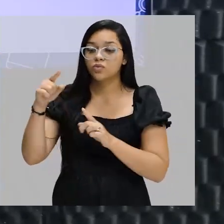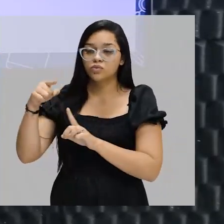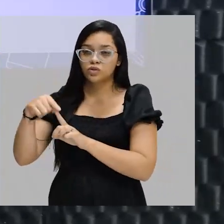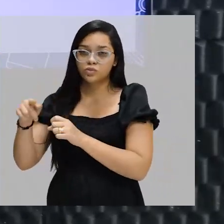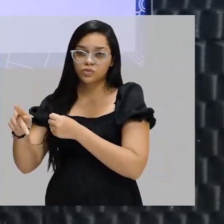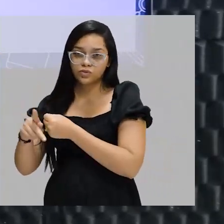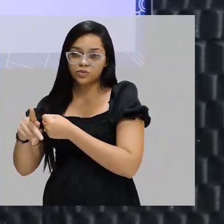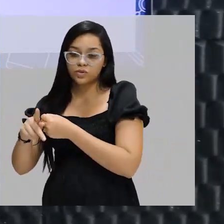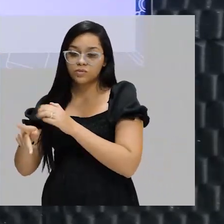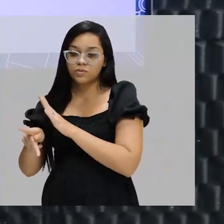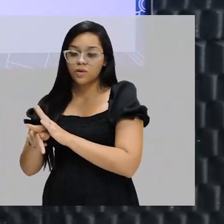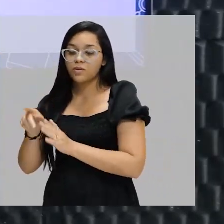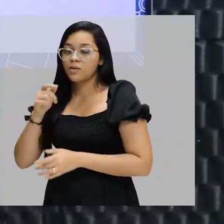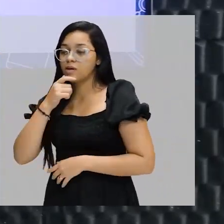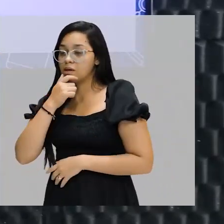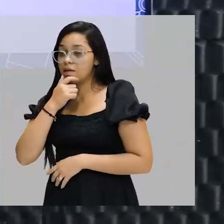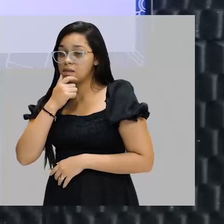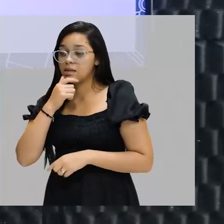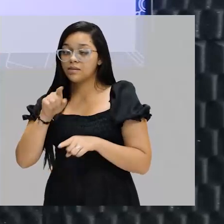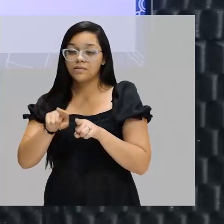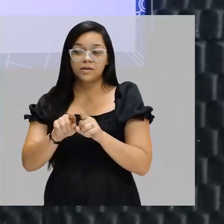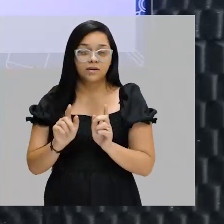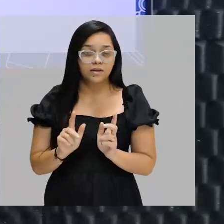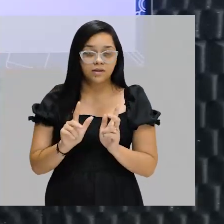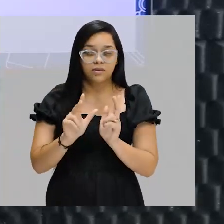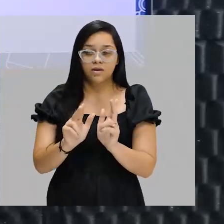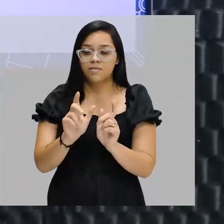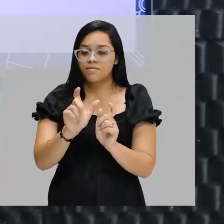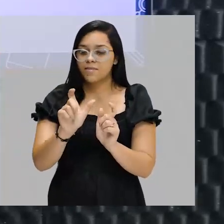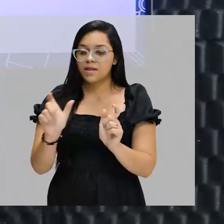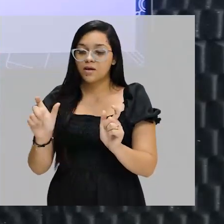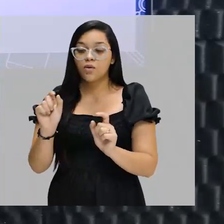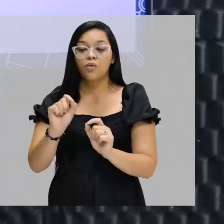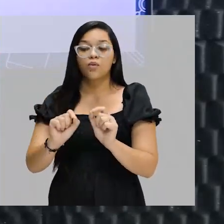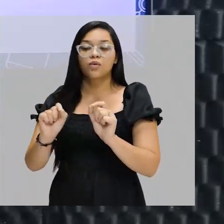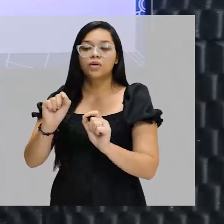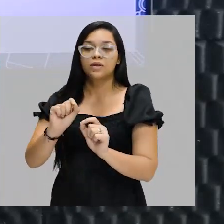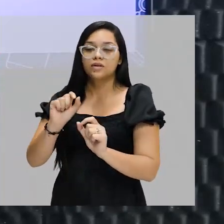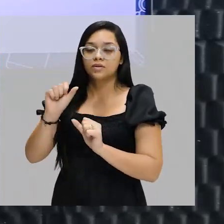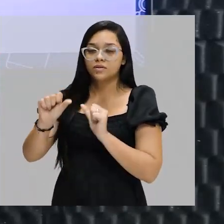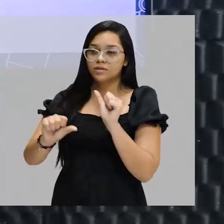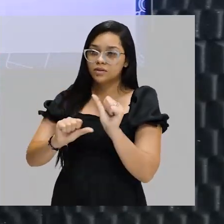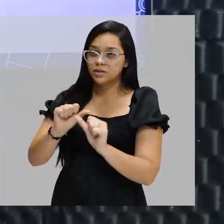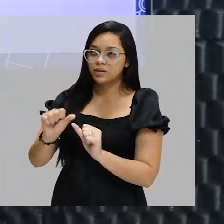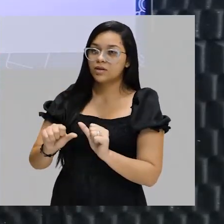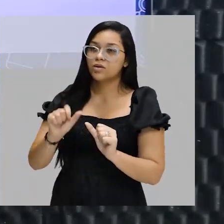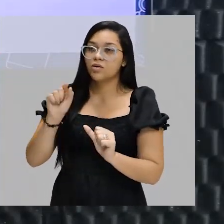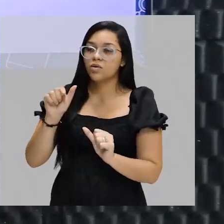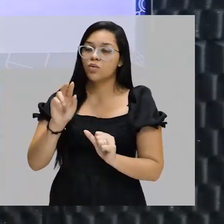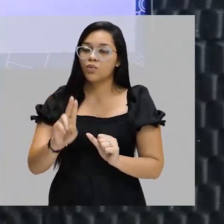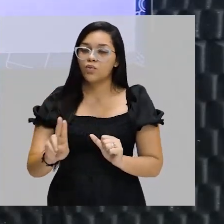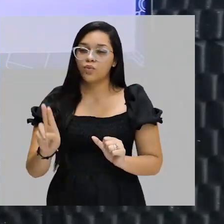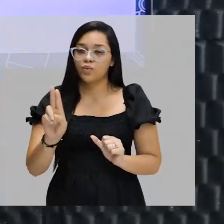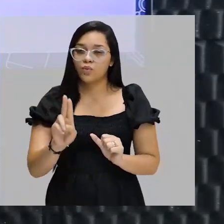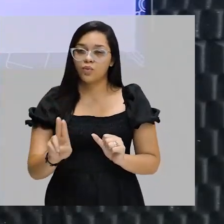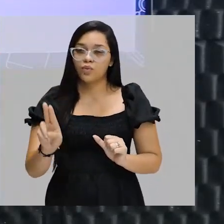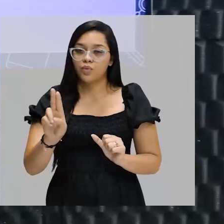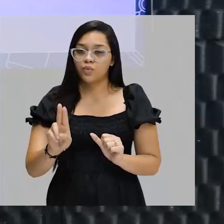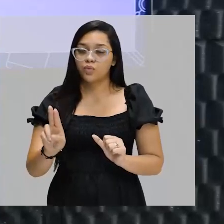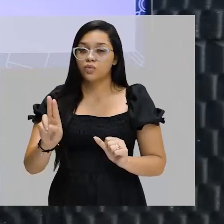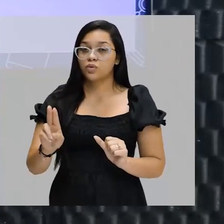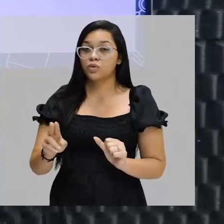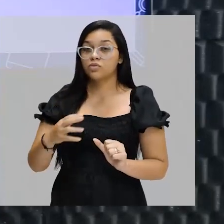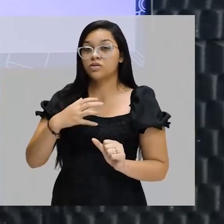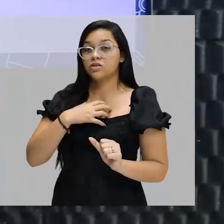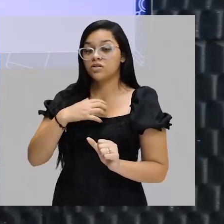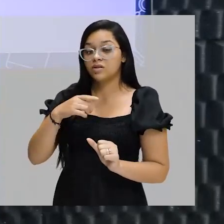pronome da língua inglesa. Na verdade, são as mesmas palavras. O que vai diferenciar é justamente o uso e o sentido que